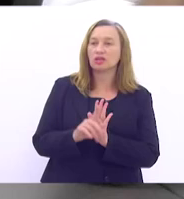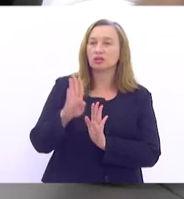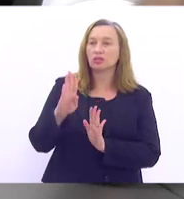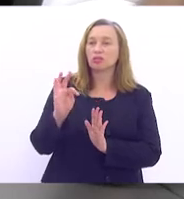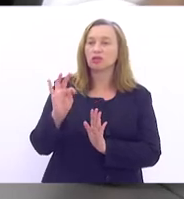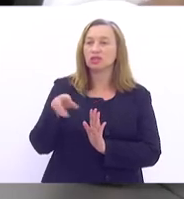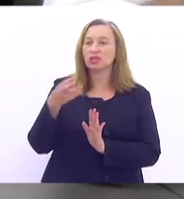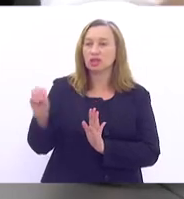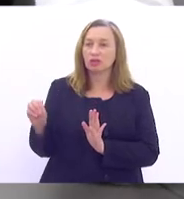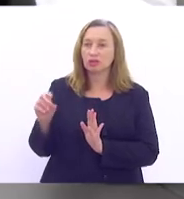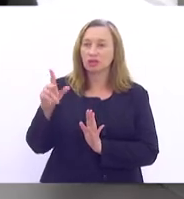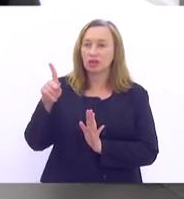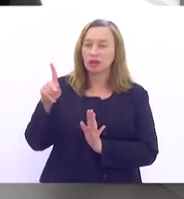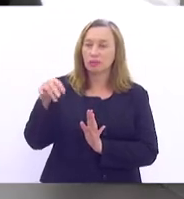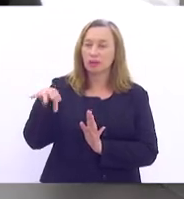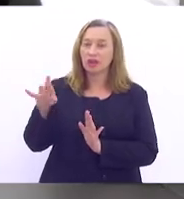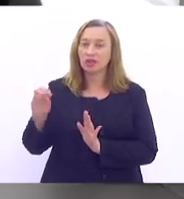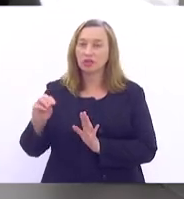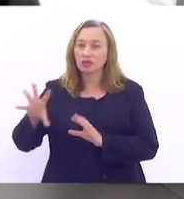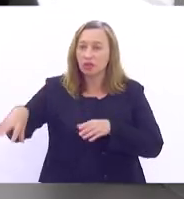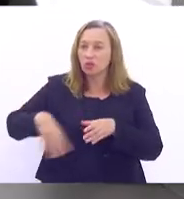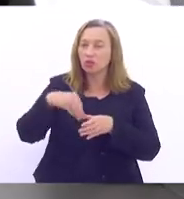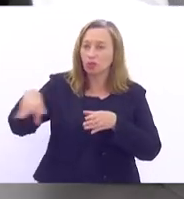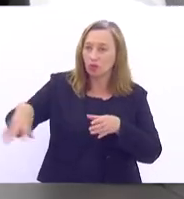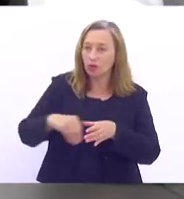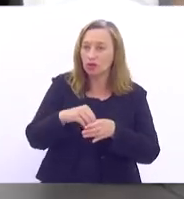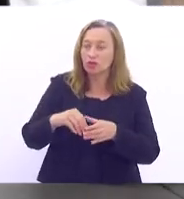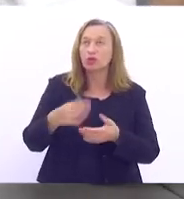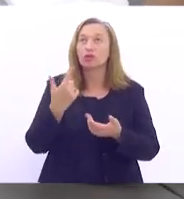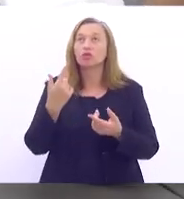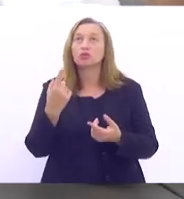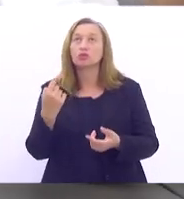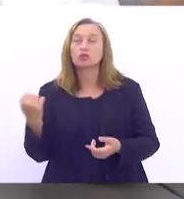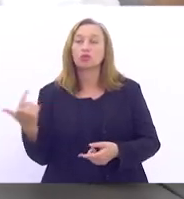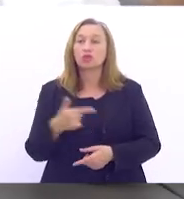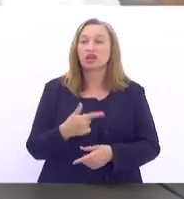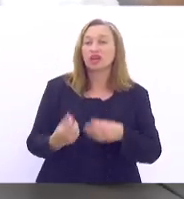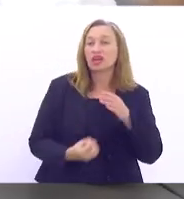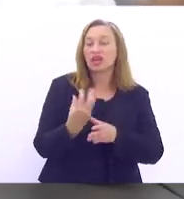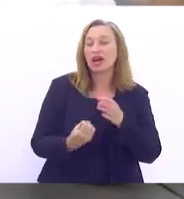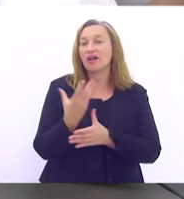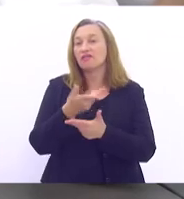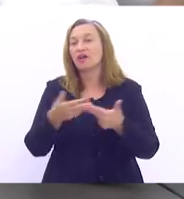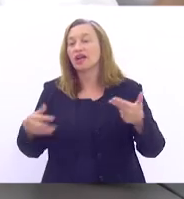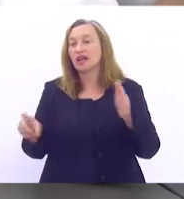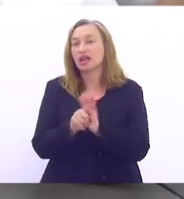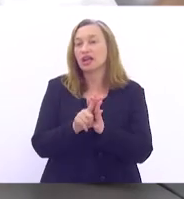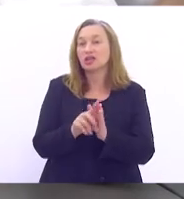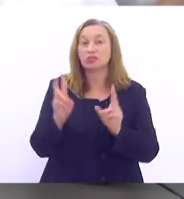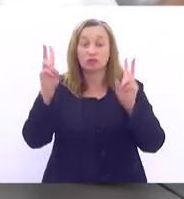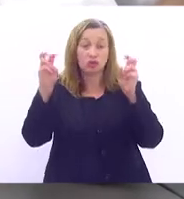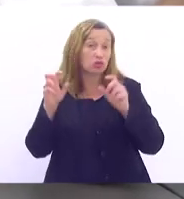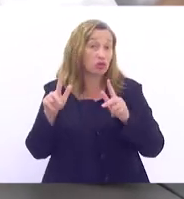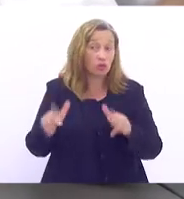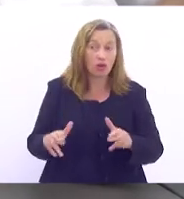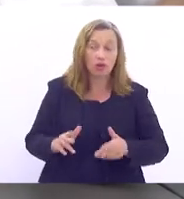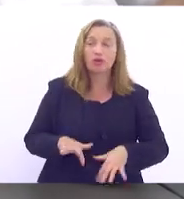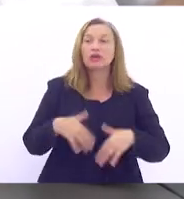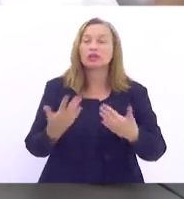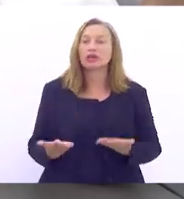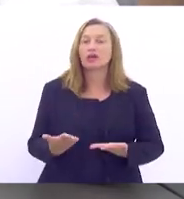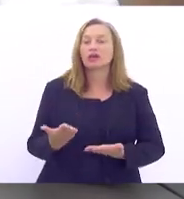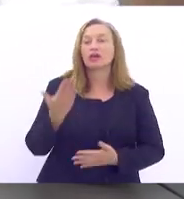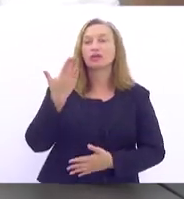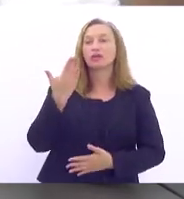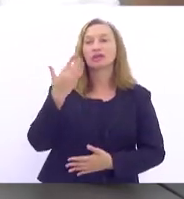agregando em outras circunstâncias do que ter dezenas de leis sobre botão de pânico? Então, a minha ideia, dentro do que Vossa Excelência